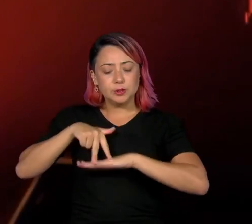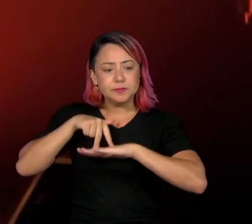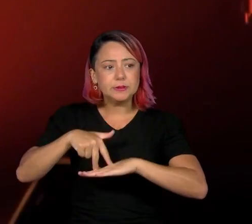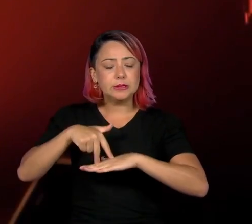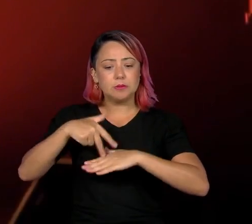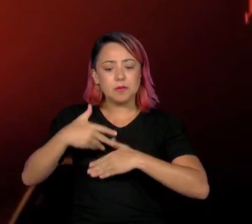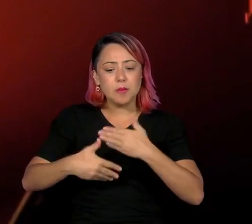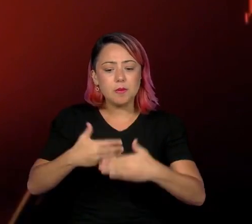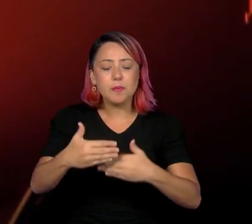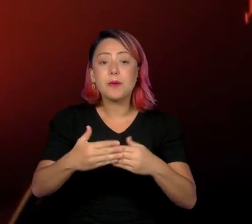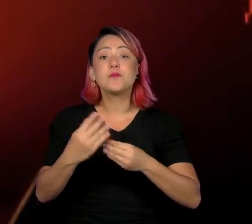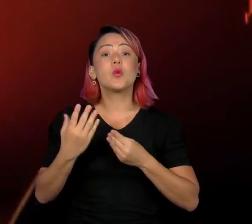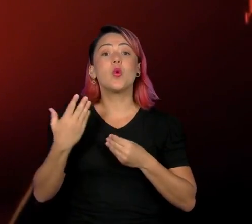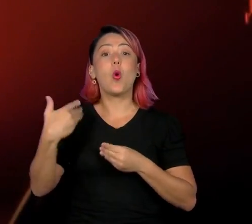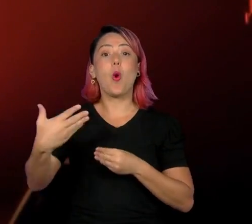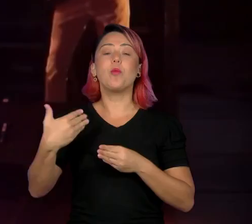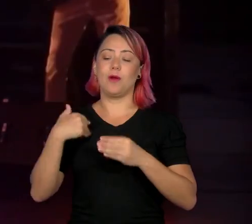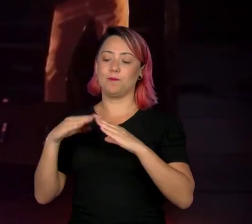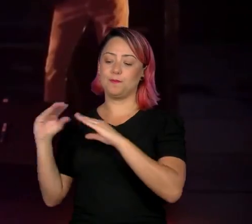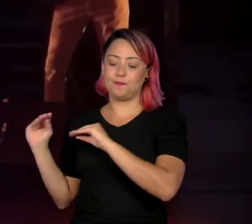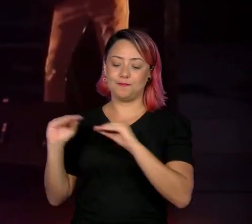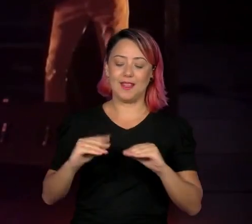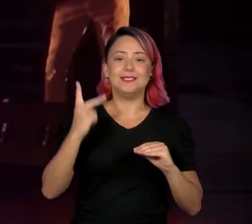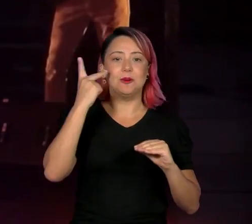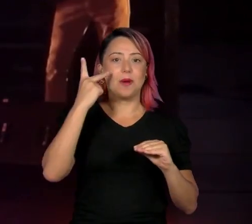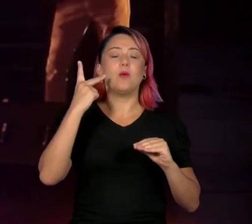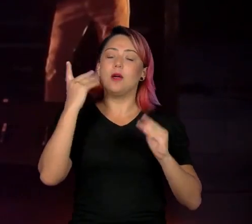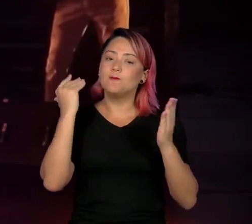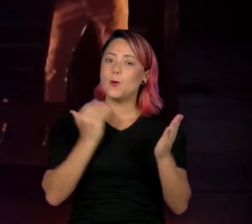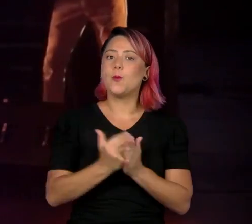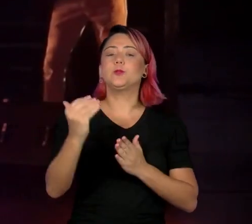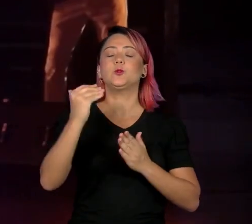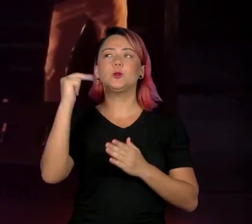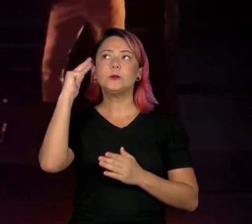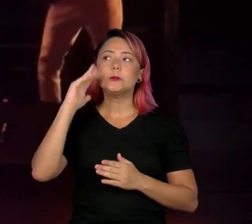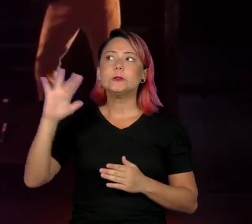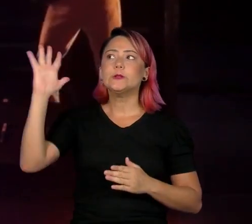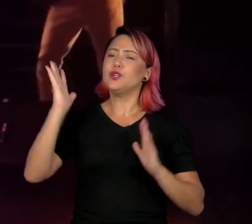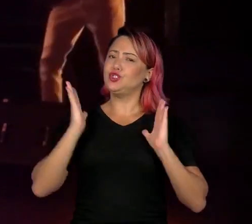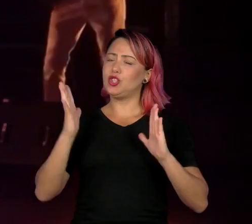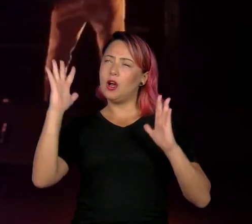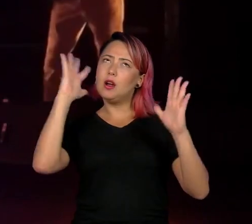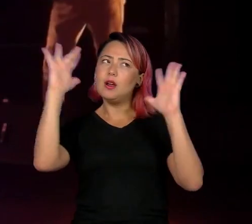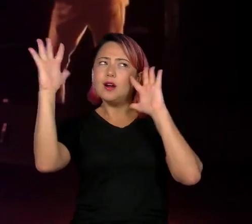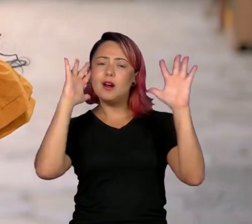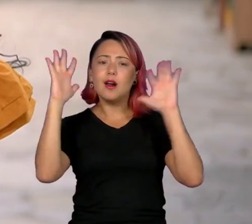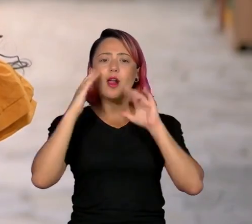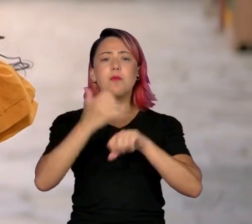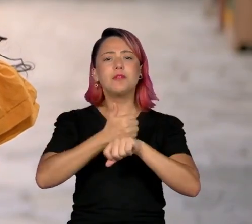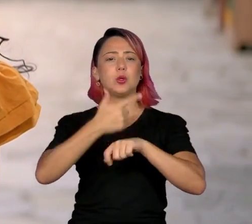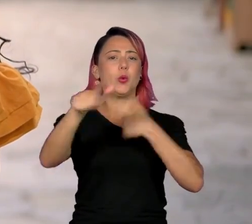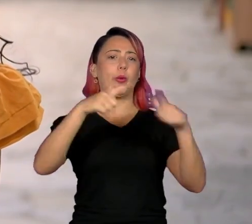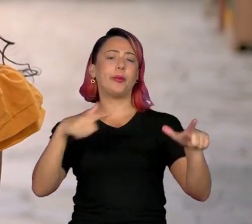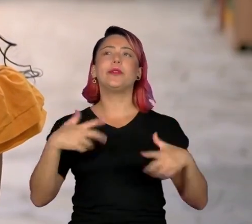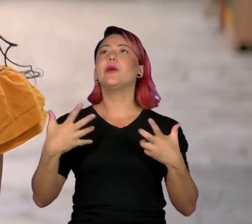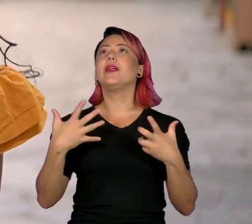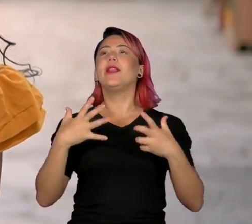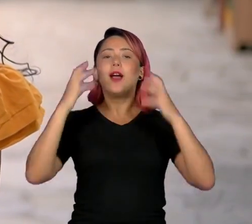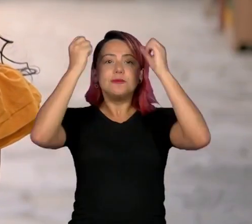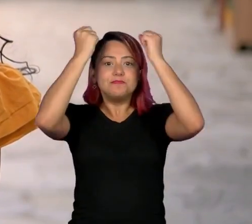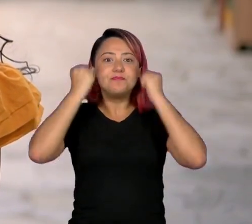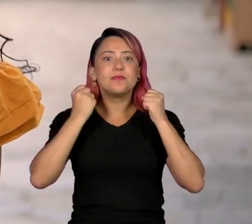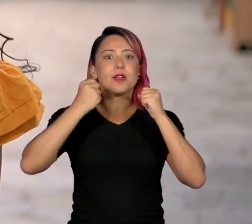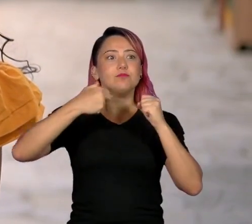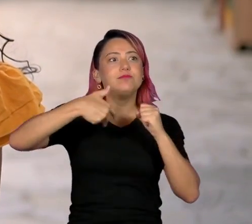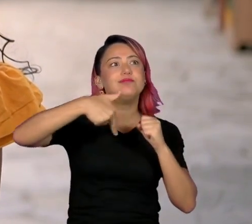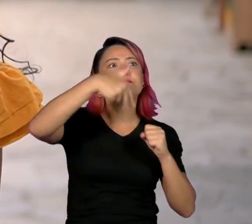depois que eu me mudei para São Paulo. Já me imaginei, assim, das mais diferentes profissões. Eu queria ser astronauta, eu queria